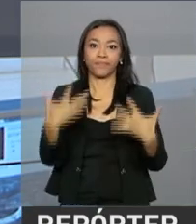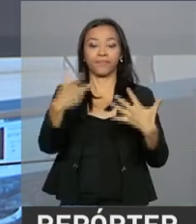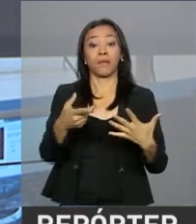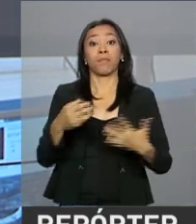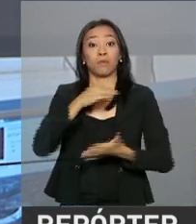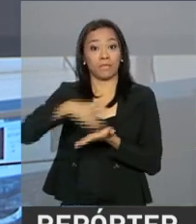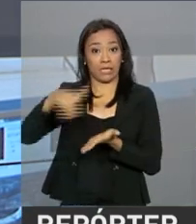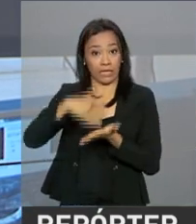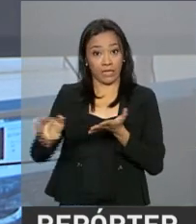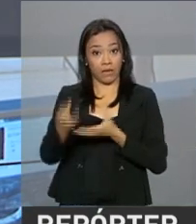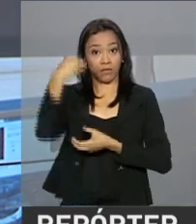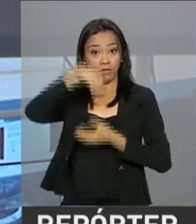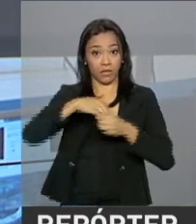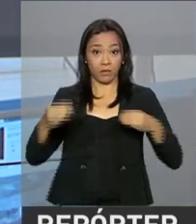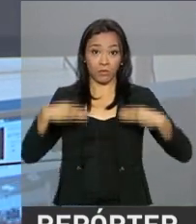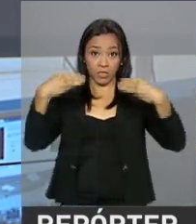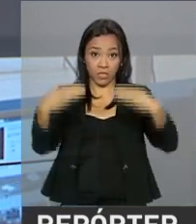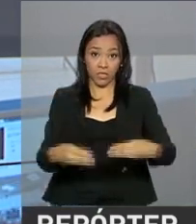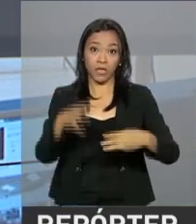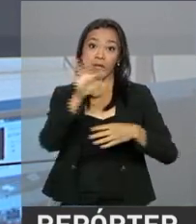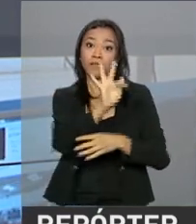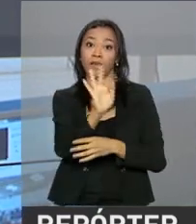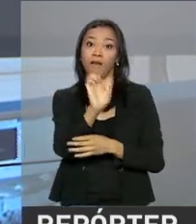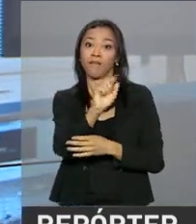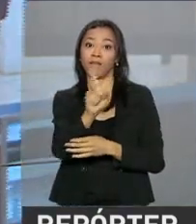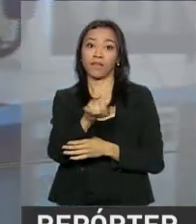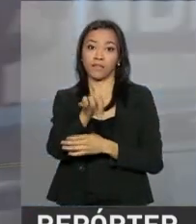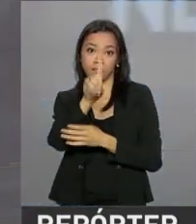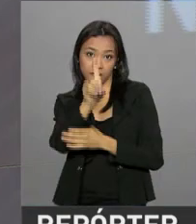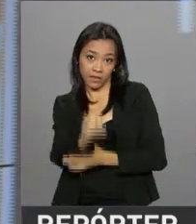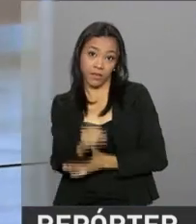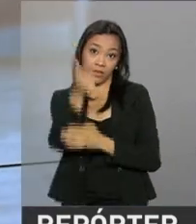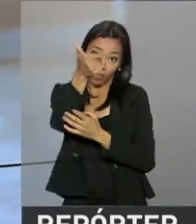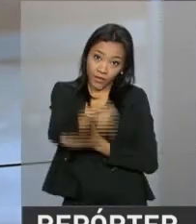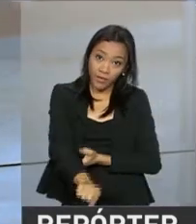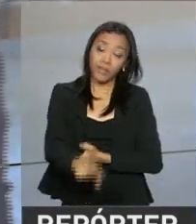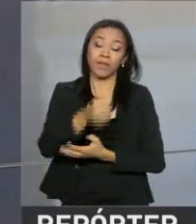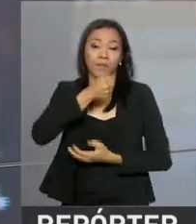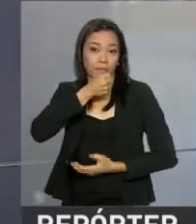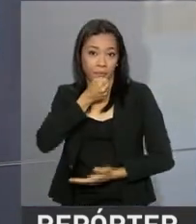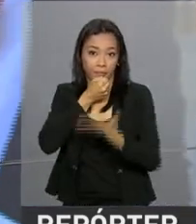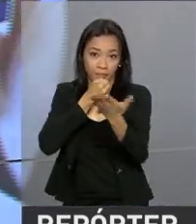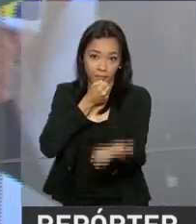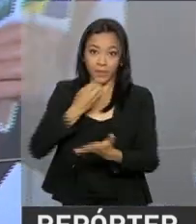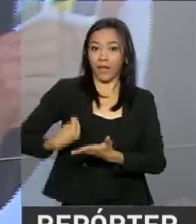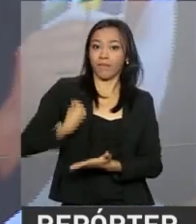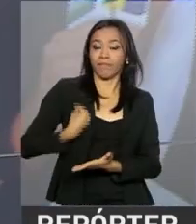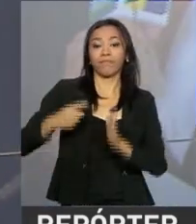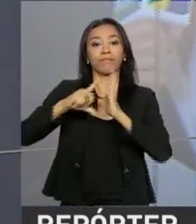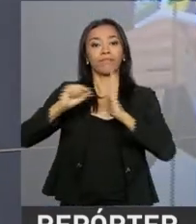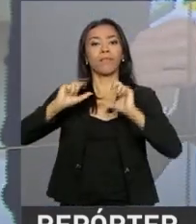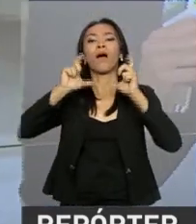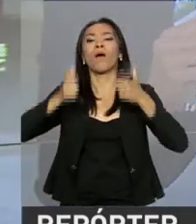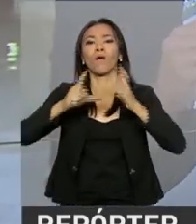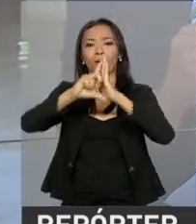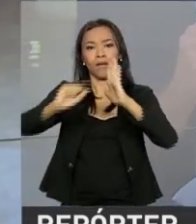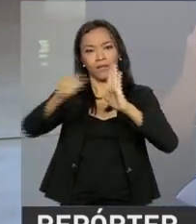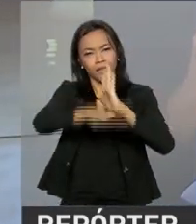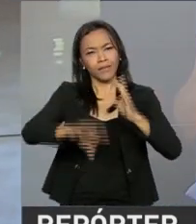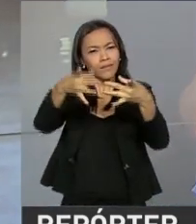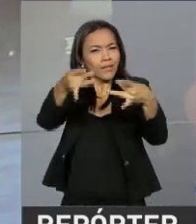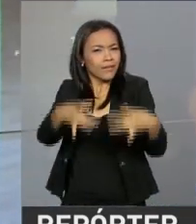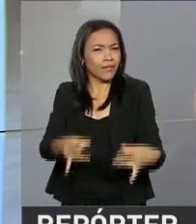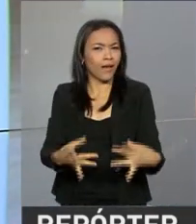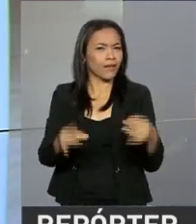do ministério da fazenda mansueto almeida eu vou voltar a falar com a repórter paula de hoje que está no palácio do planalto e tem os detalhes pra gente